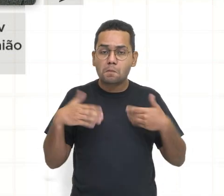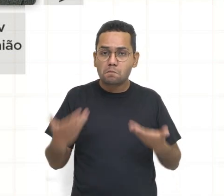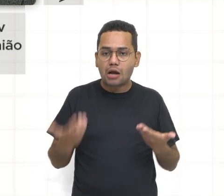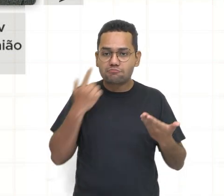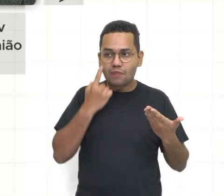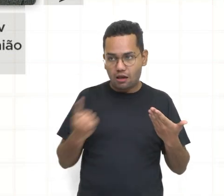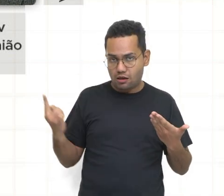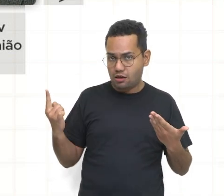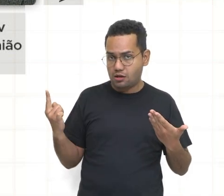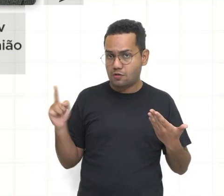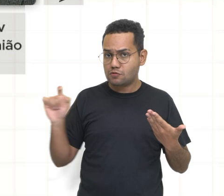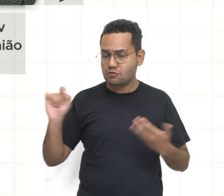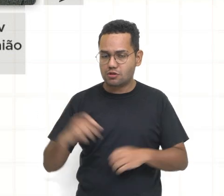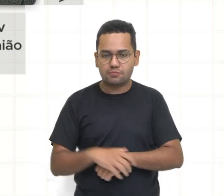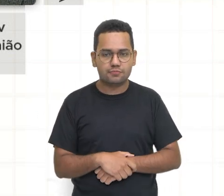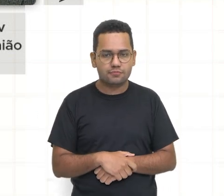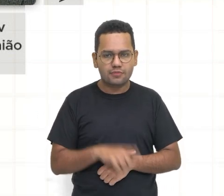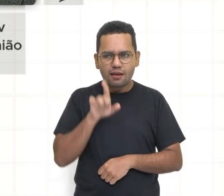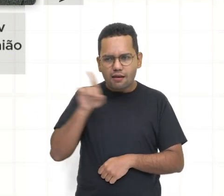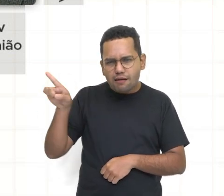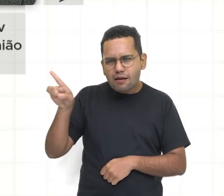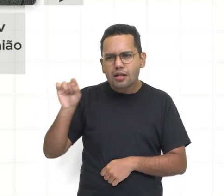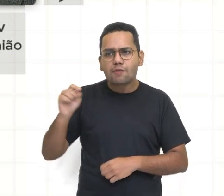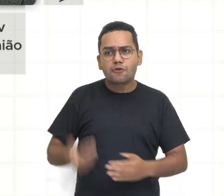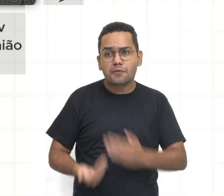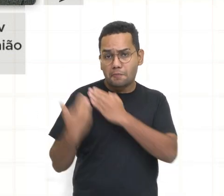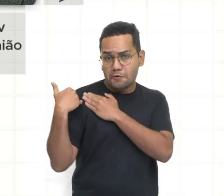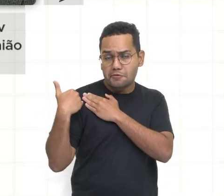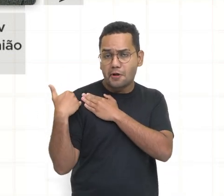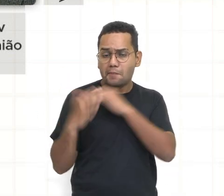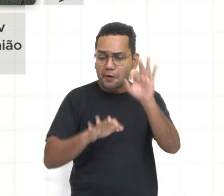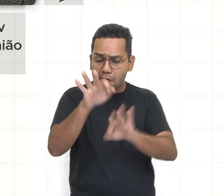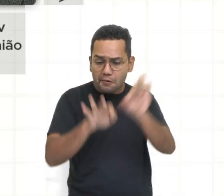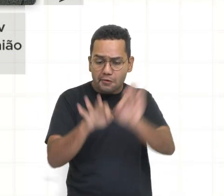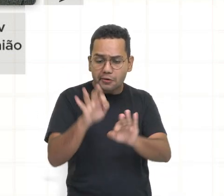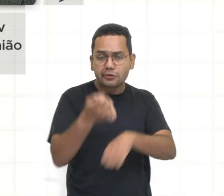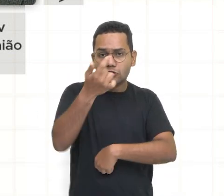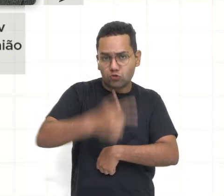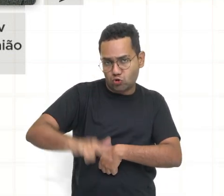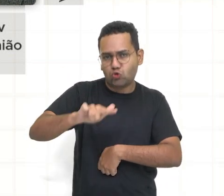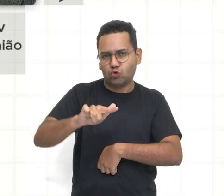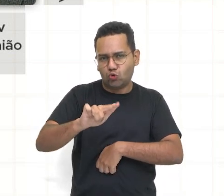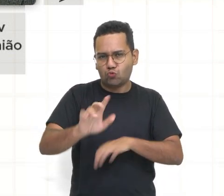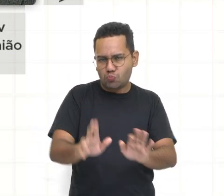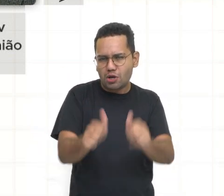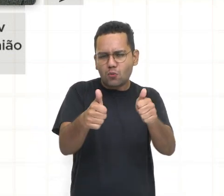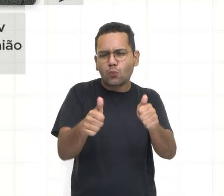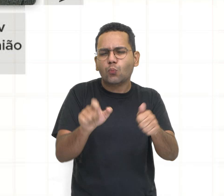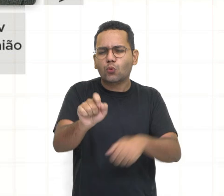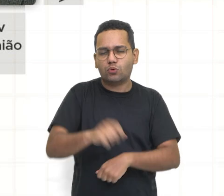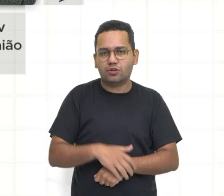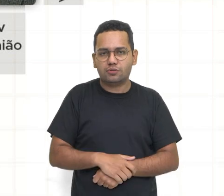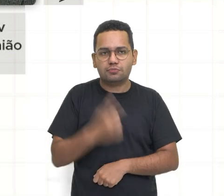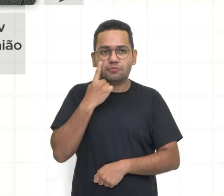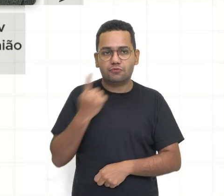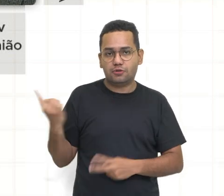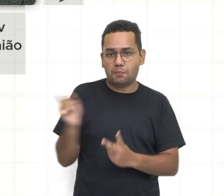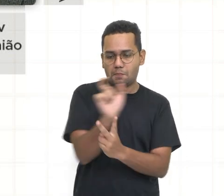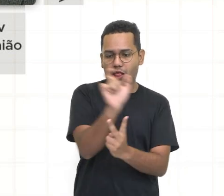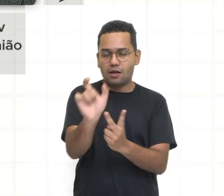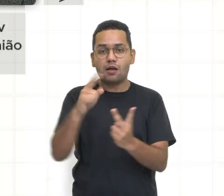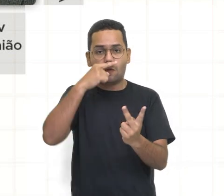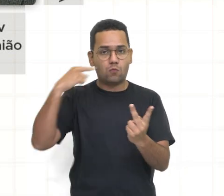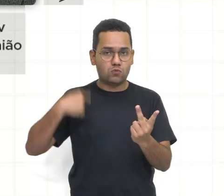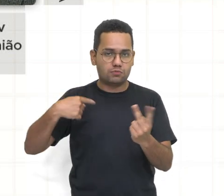Mikhail Gorbachev, a gente está falando de reformas, e essas reformas estão encaradas por dois momentos, que é justamente a